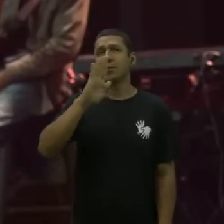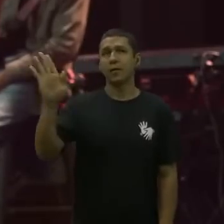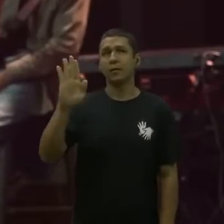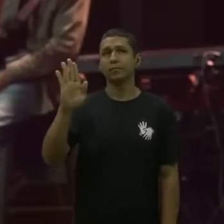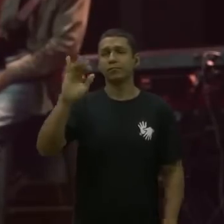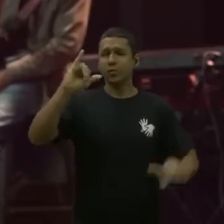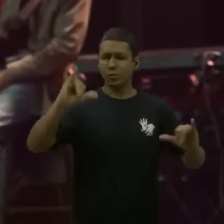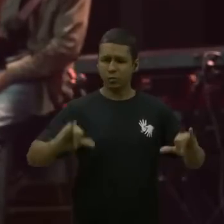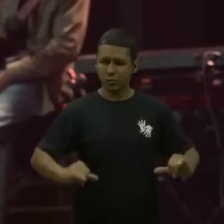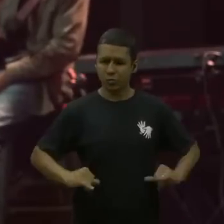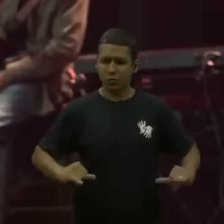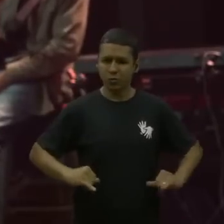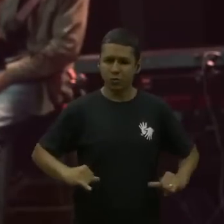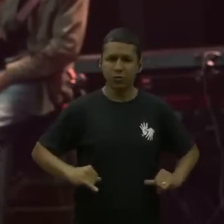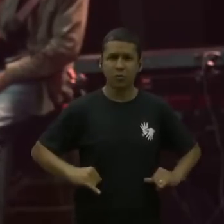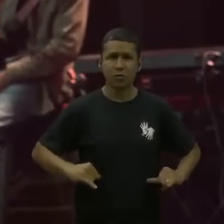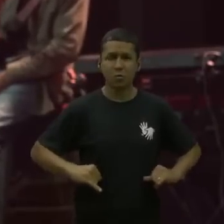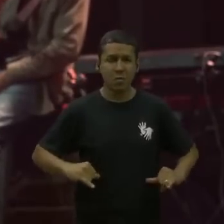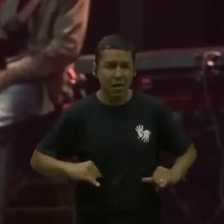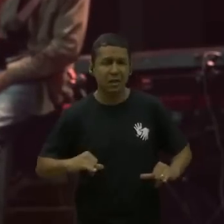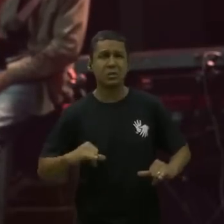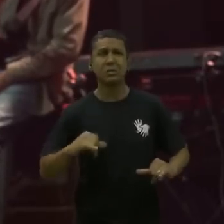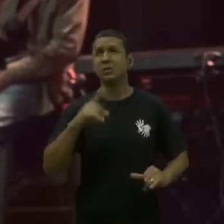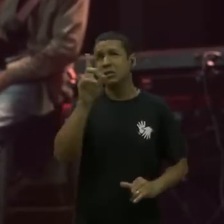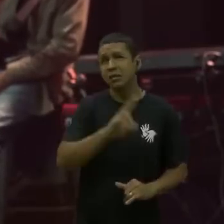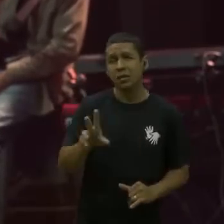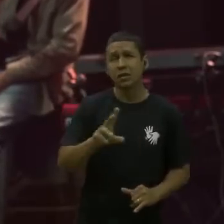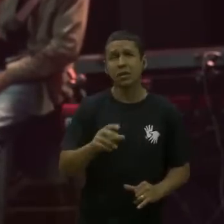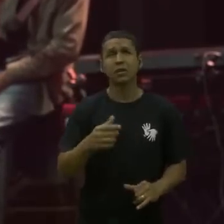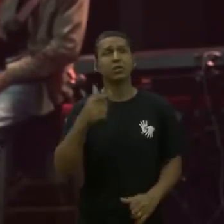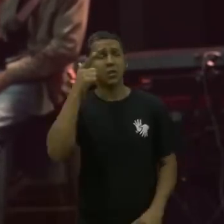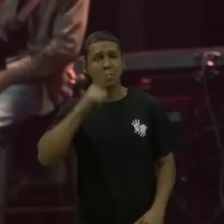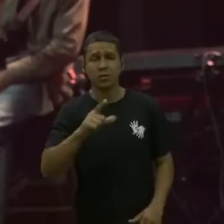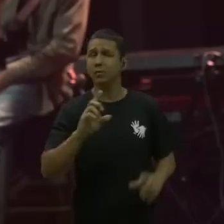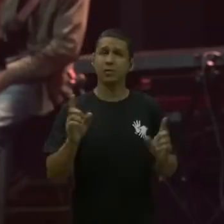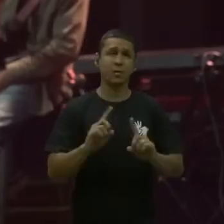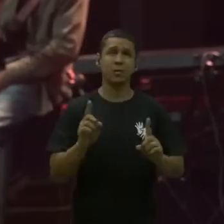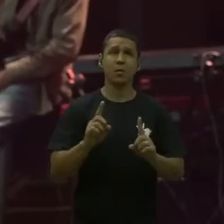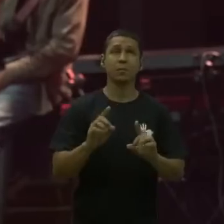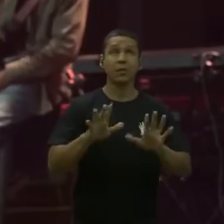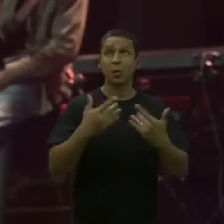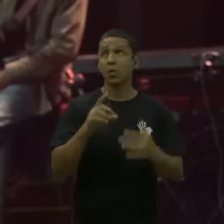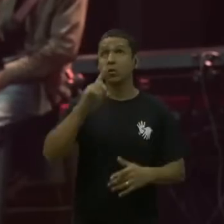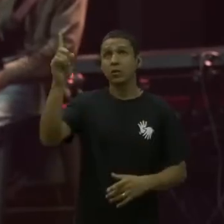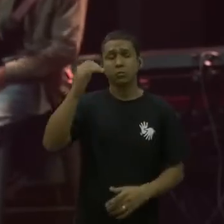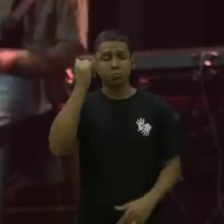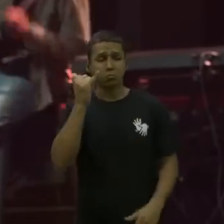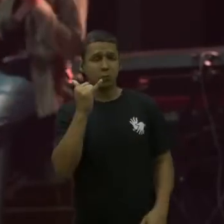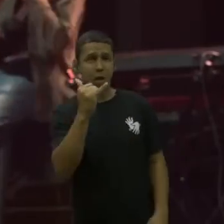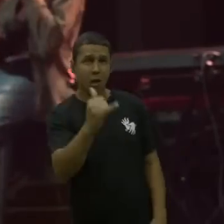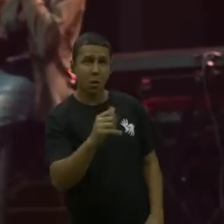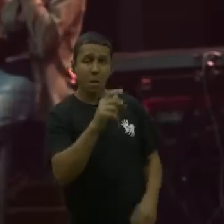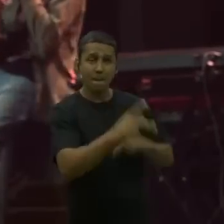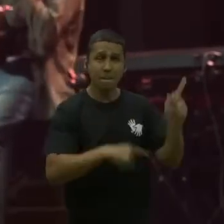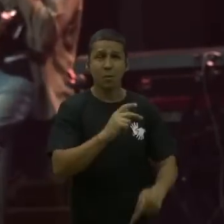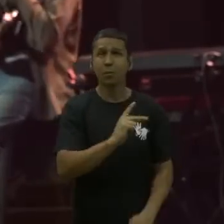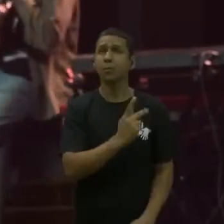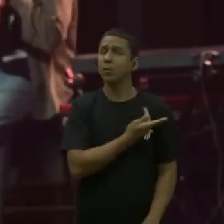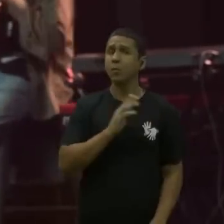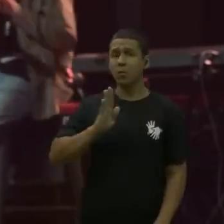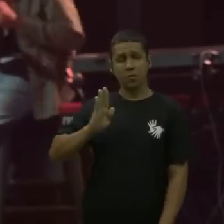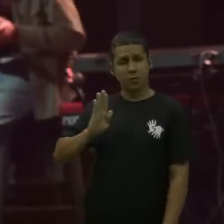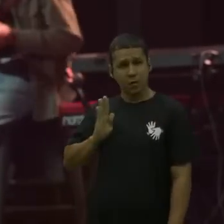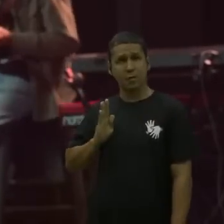dores que vocês viveram, elas não vão se repetir. Como Deus falou para o povo hebreu e o Senhor mandou profetizar para vocês, os egípcios que